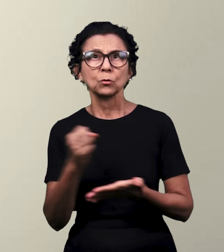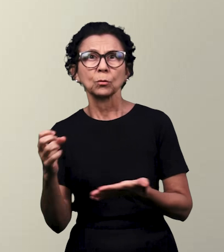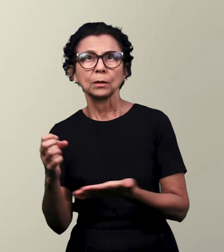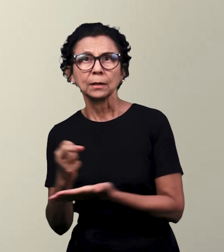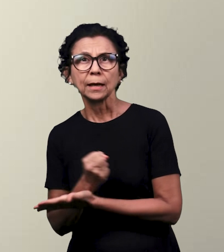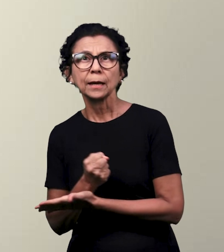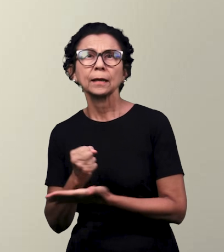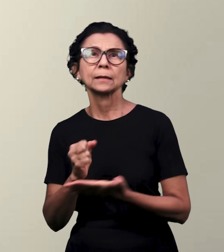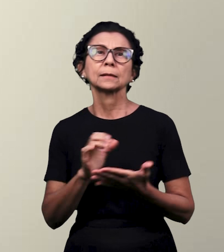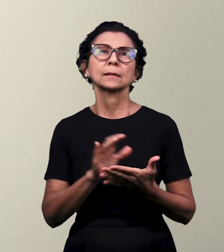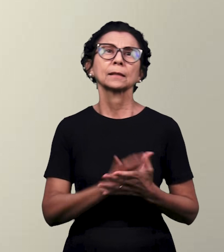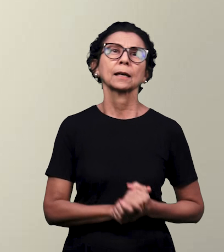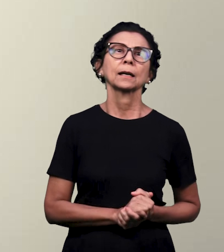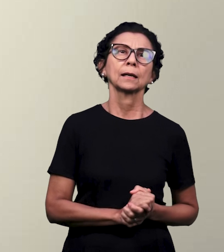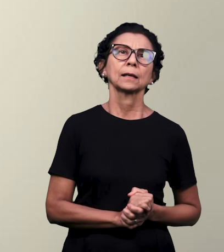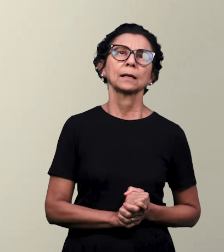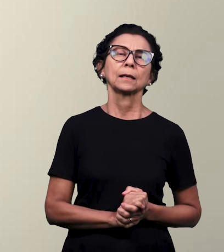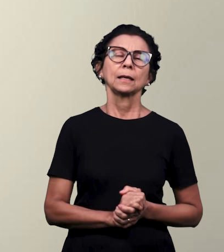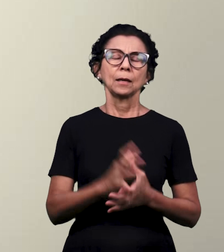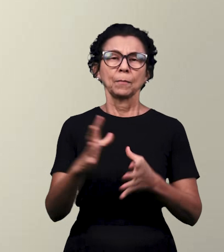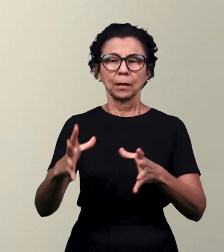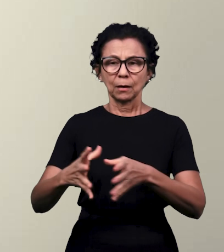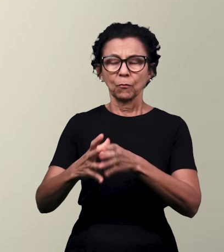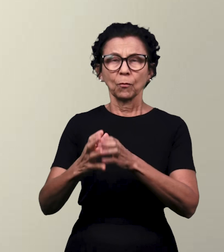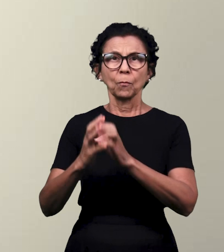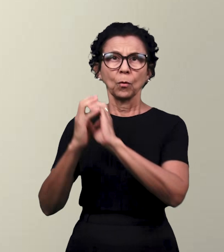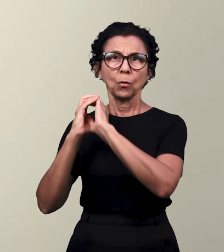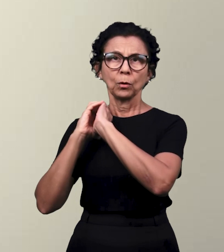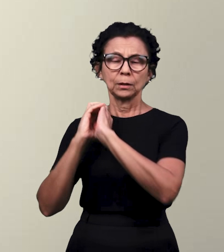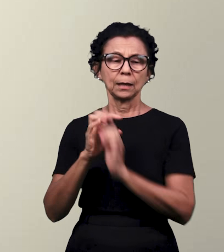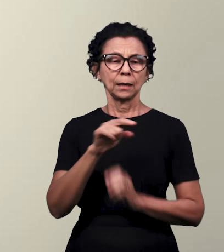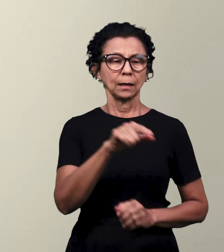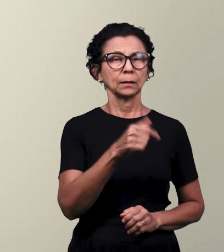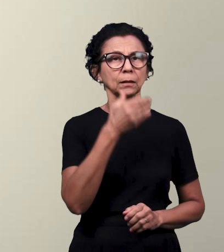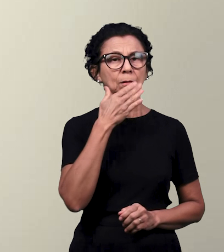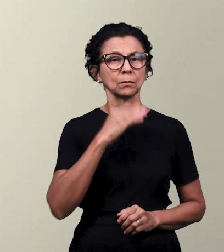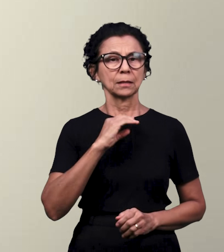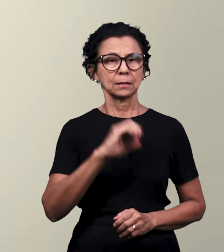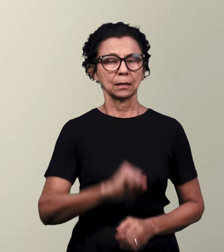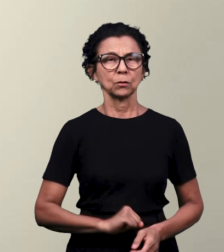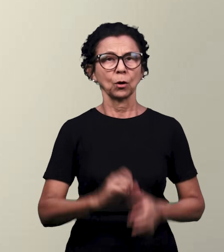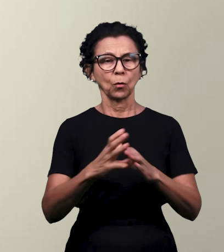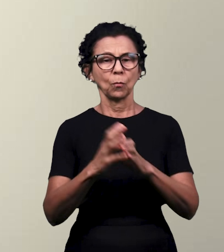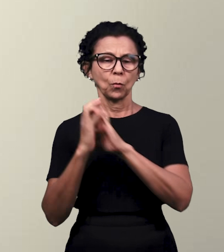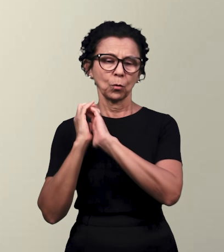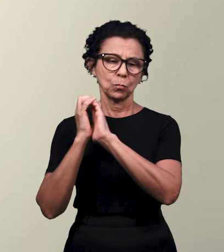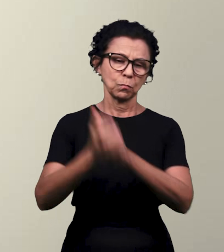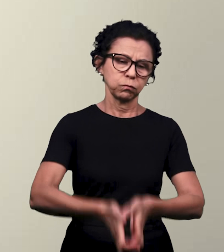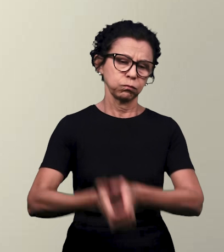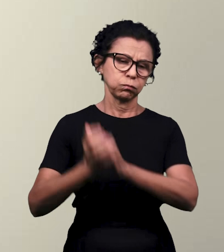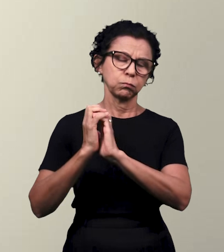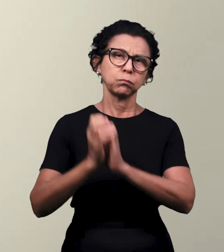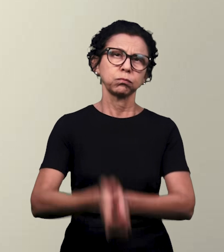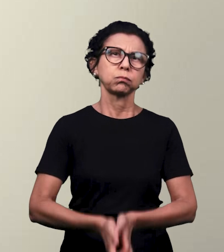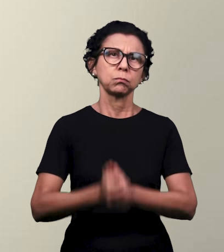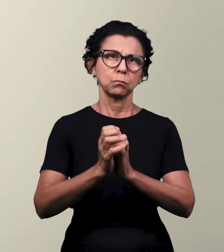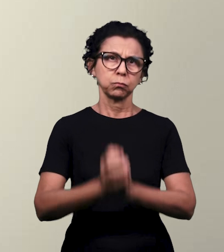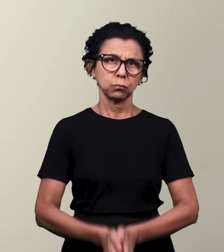sacerdote, o molho movido perante o sacerdote, nós até comentamos aqui, né? No dia seguinte